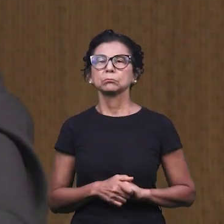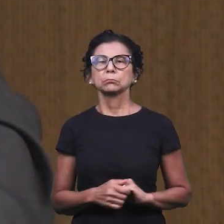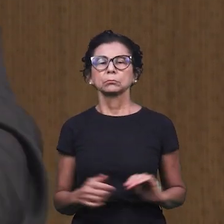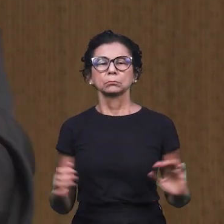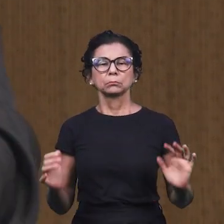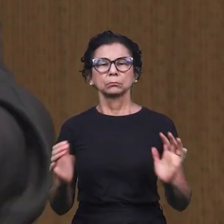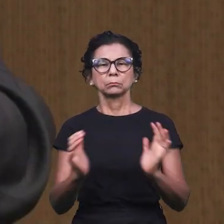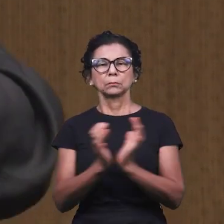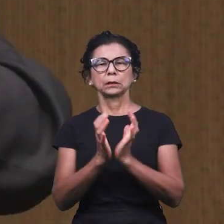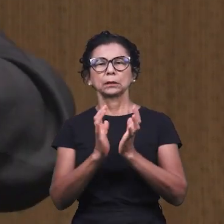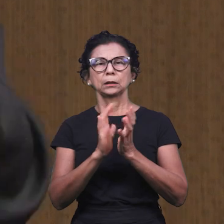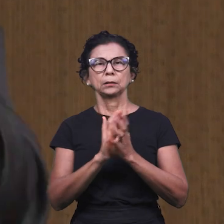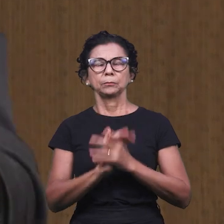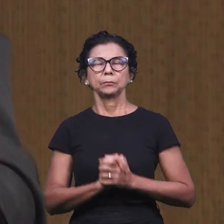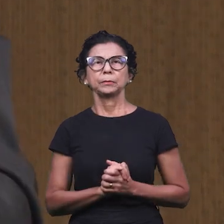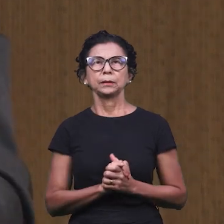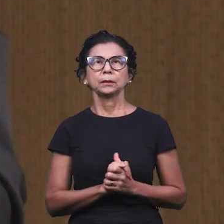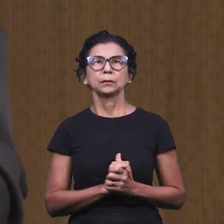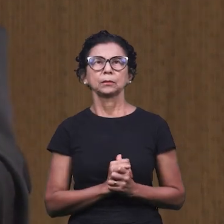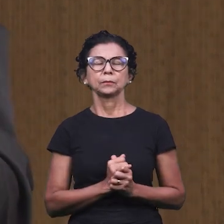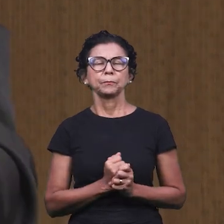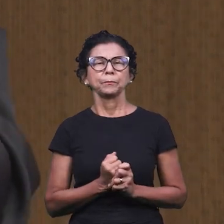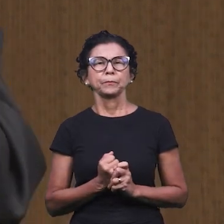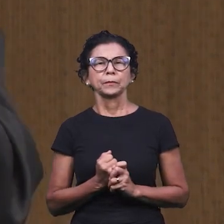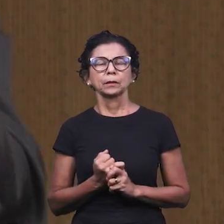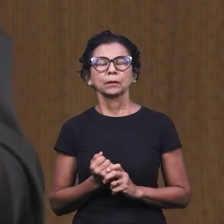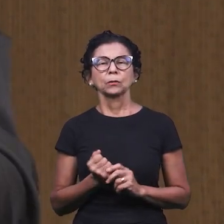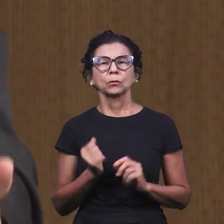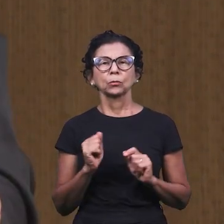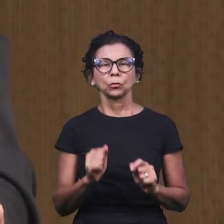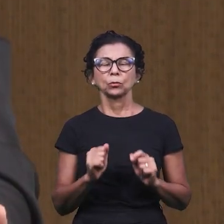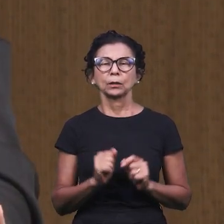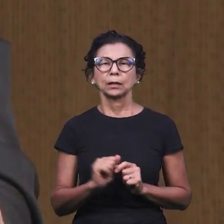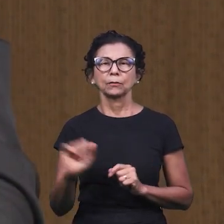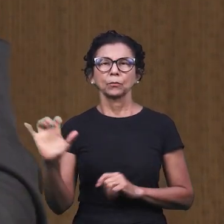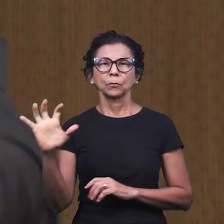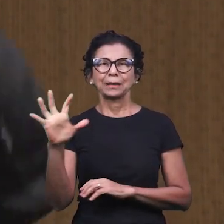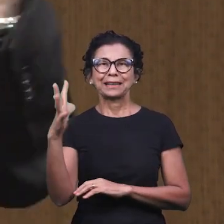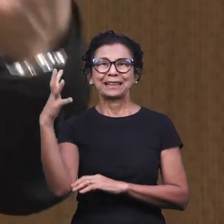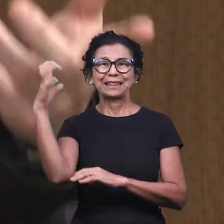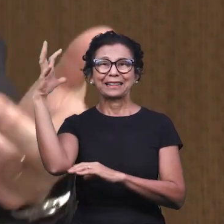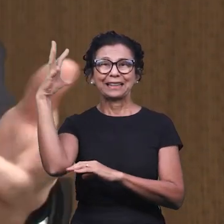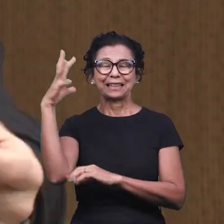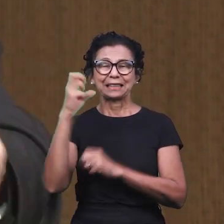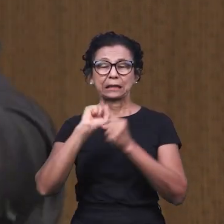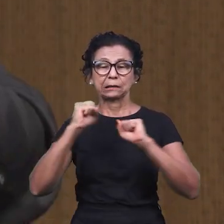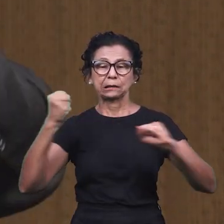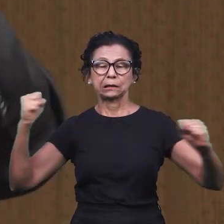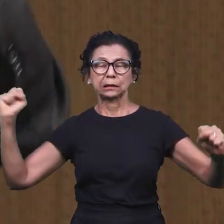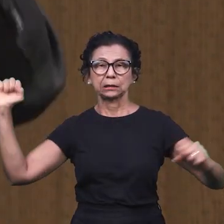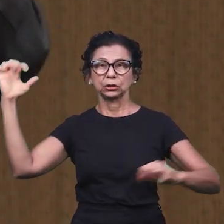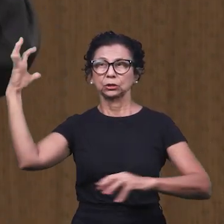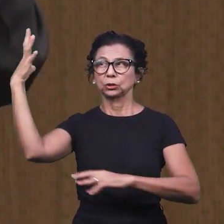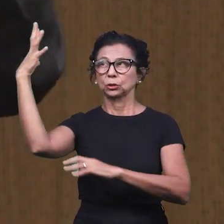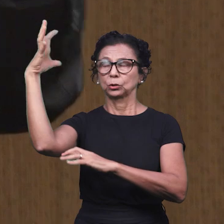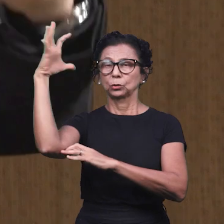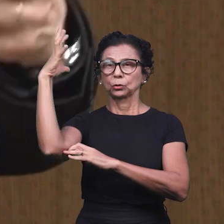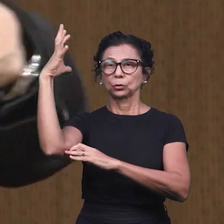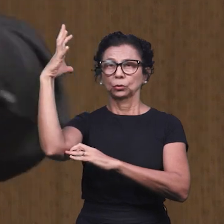Por isso que eu digo que o por morro, ele é uma coisa ultrapassada. Porque se tiver uma árvore na frente, se